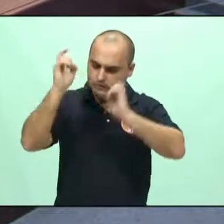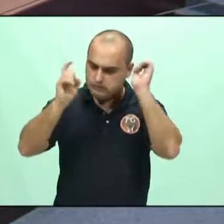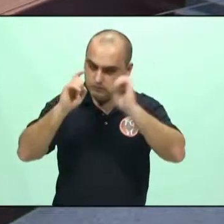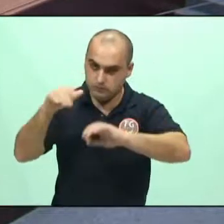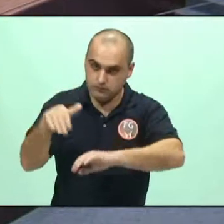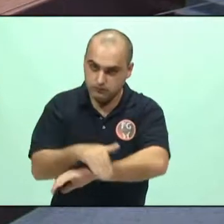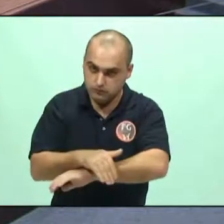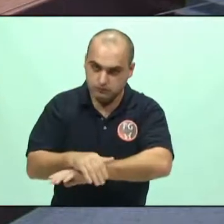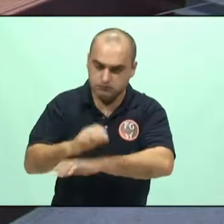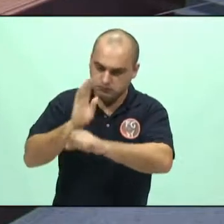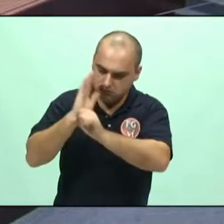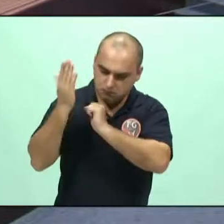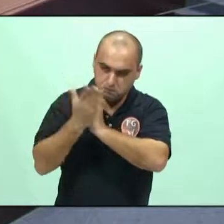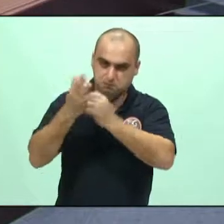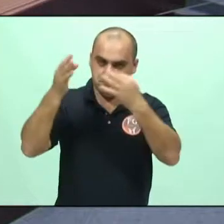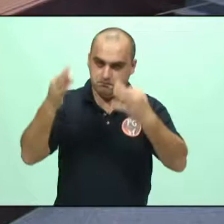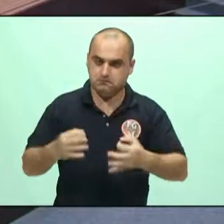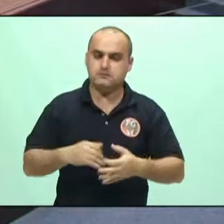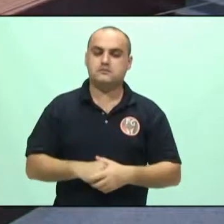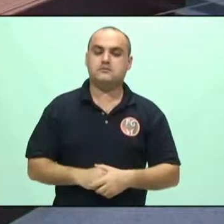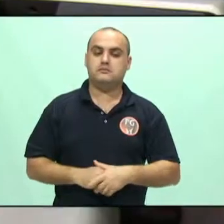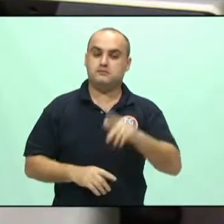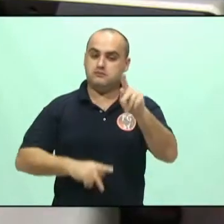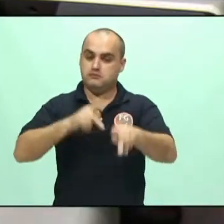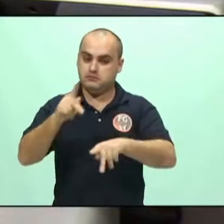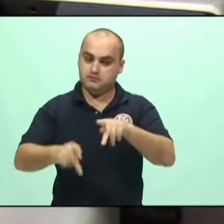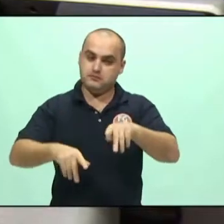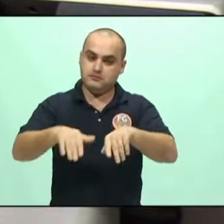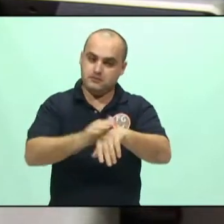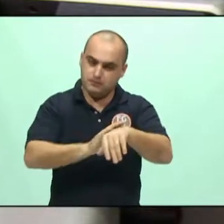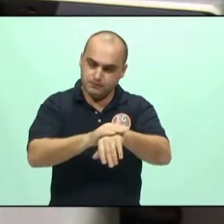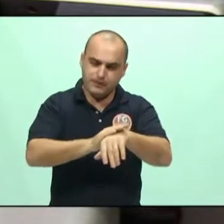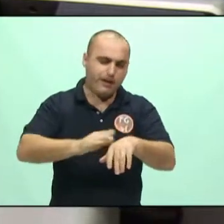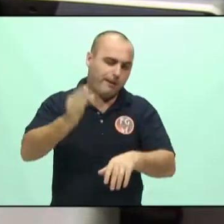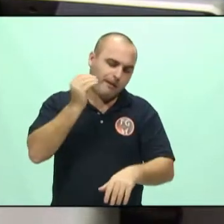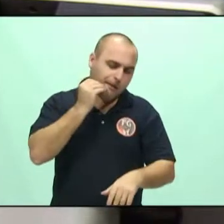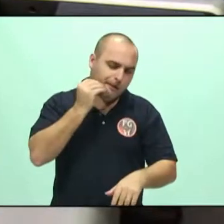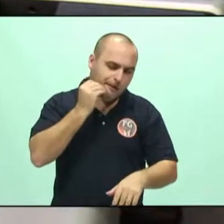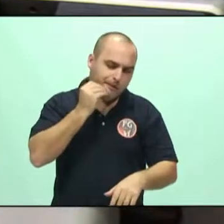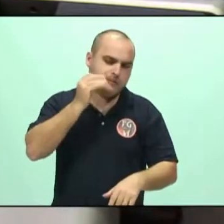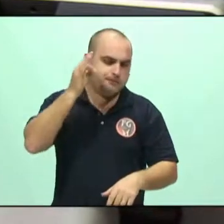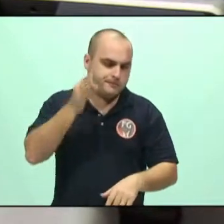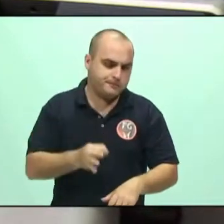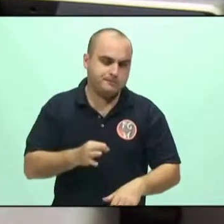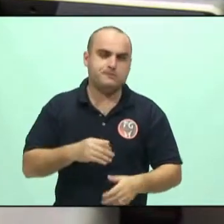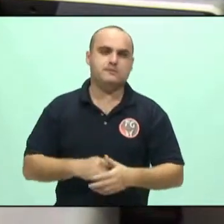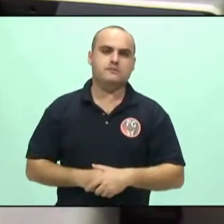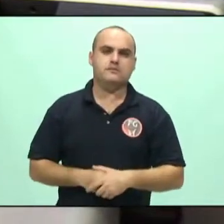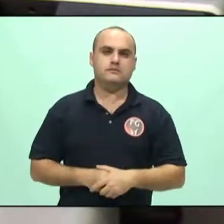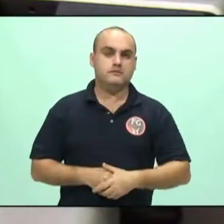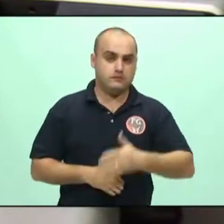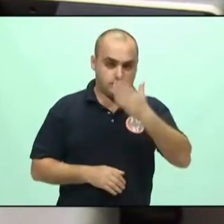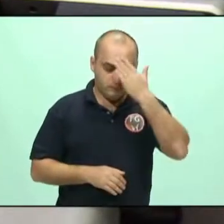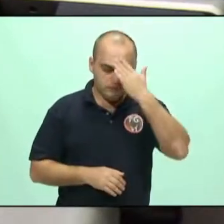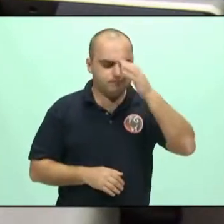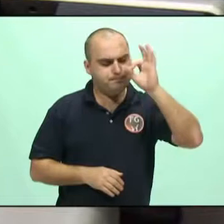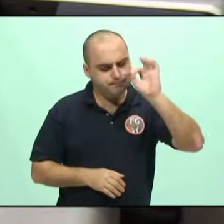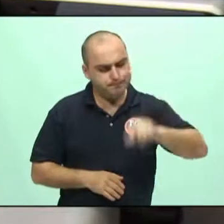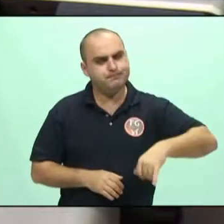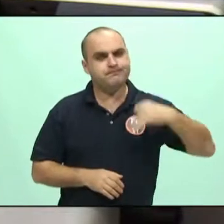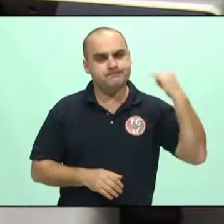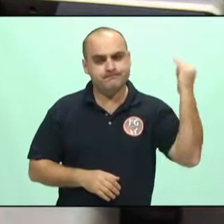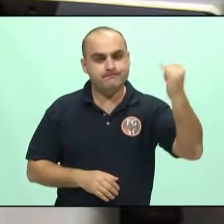é uma demanda que a população lhe procurou e solicitou quero dizer que que é De grande valia